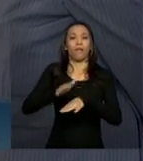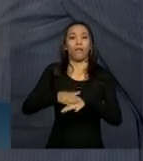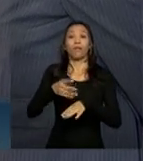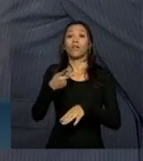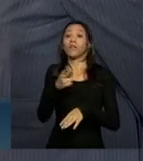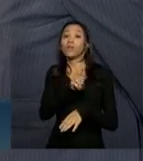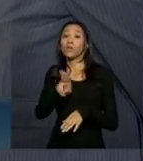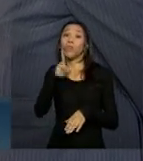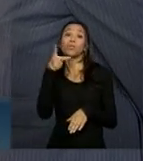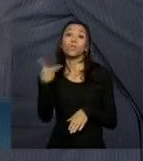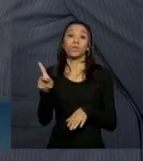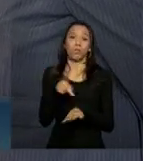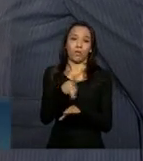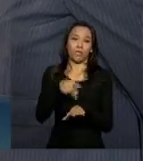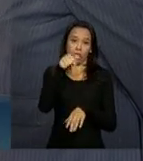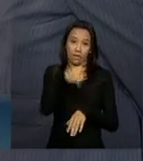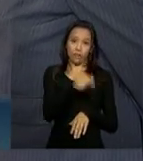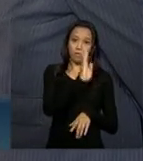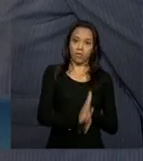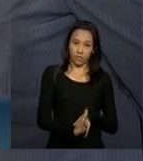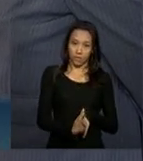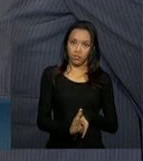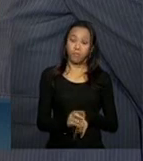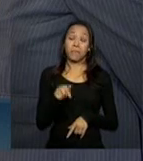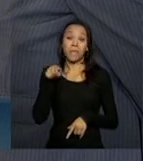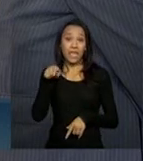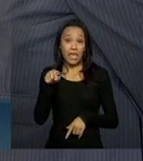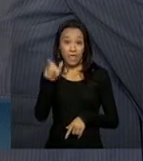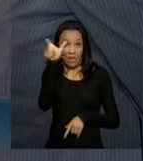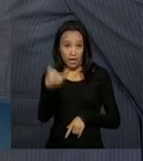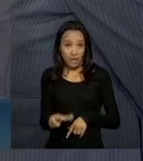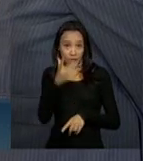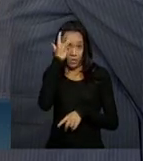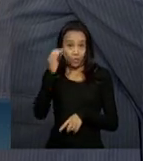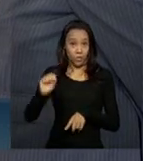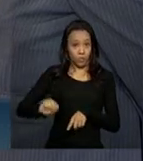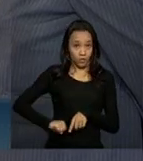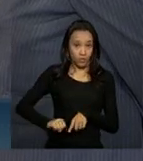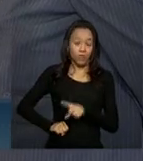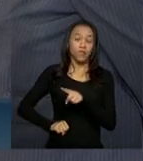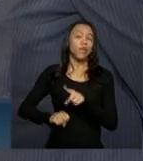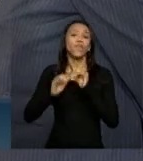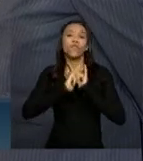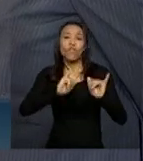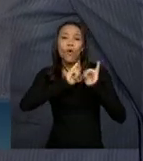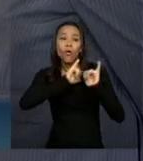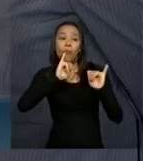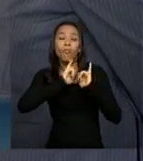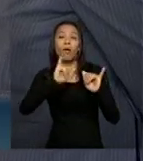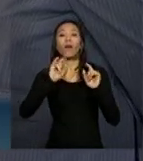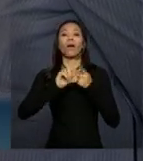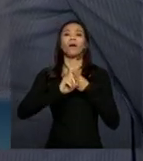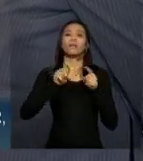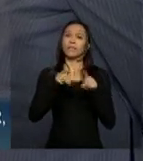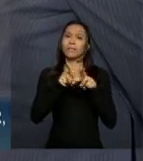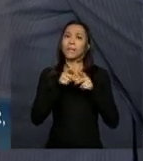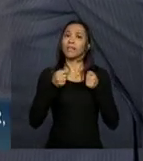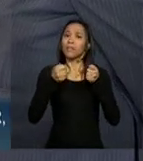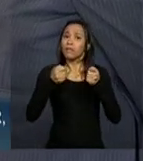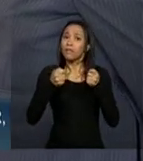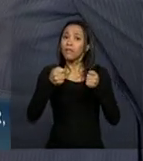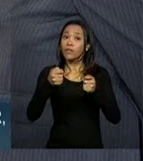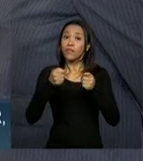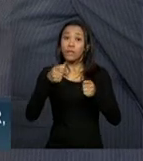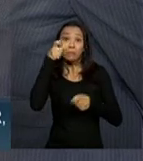representa. Esses diplomatas têm a tarefa de negociar, informar, representar e defender os interesses de